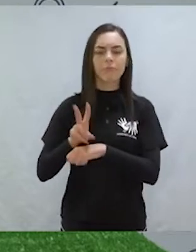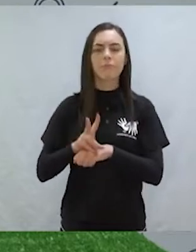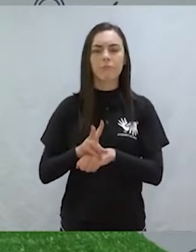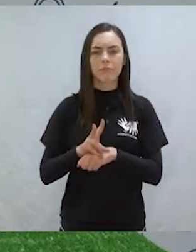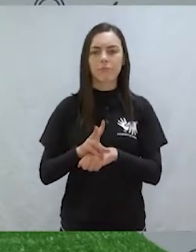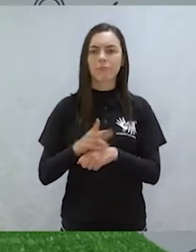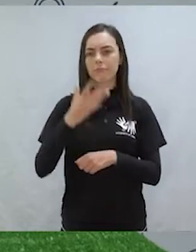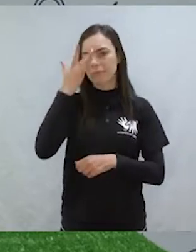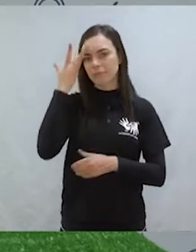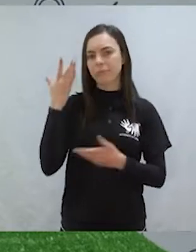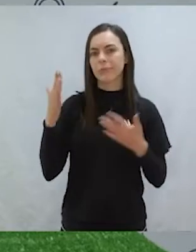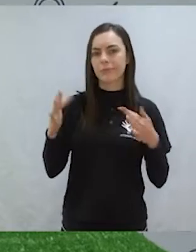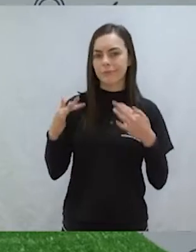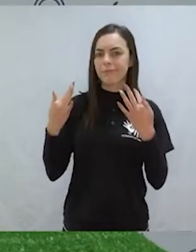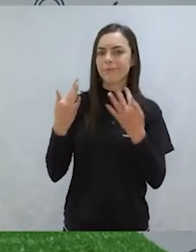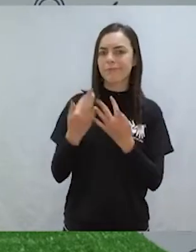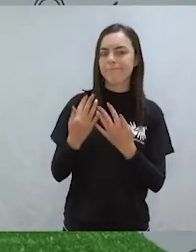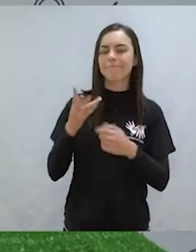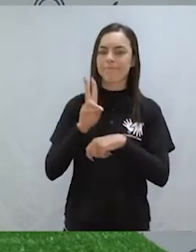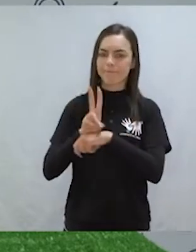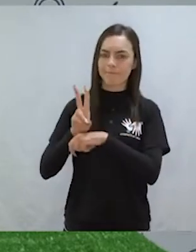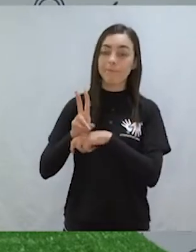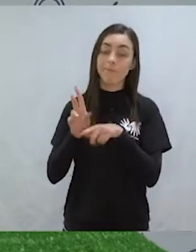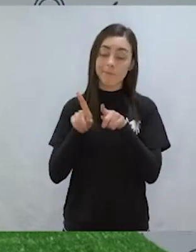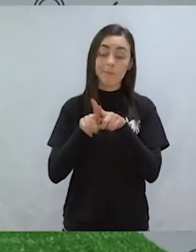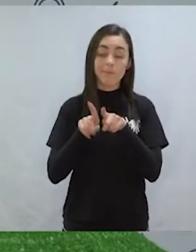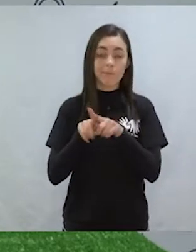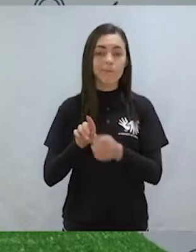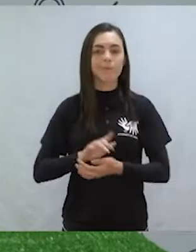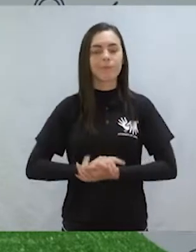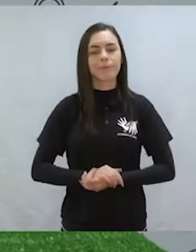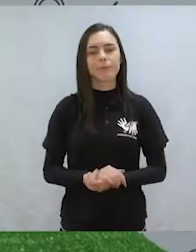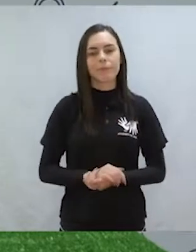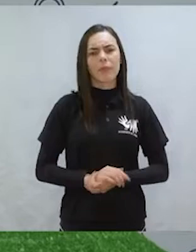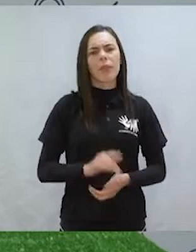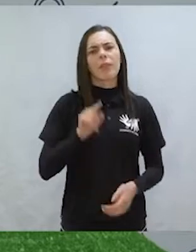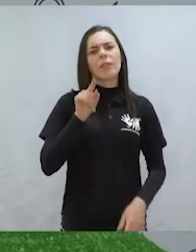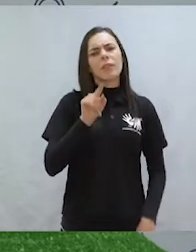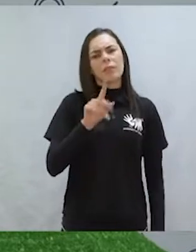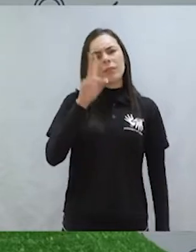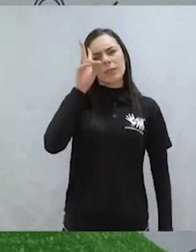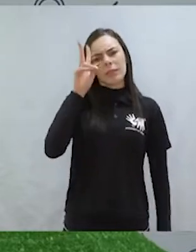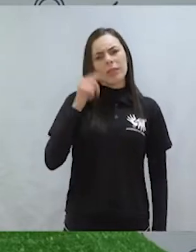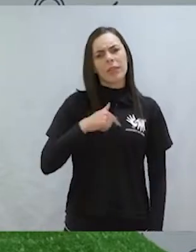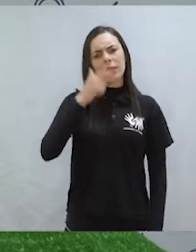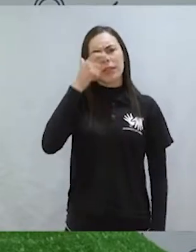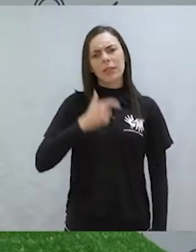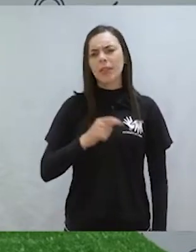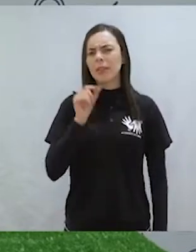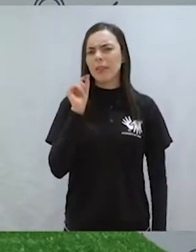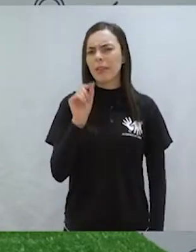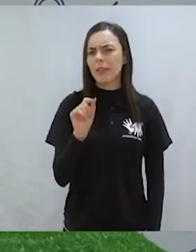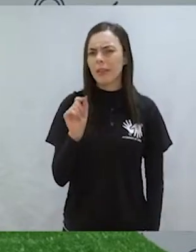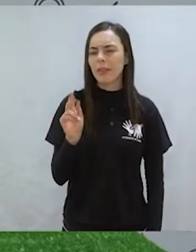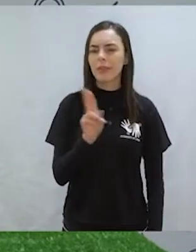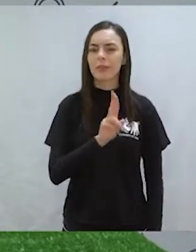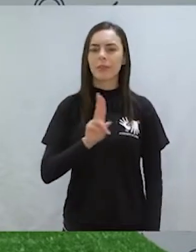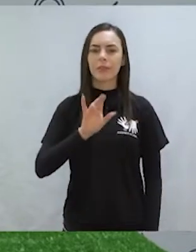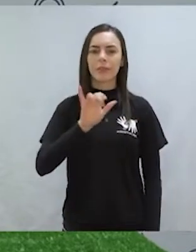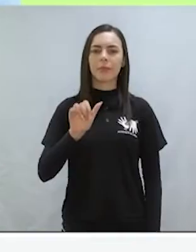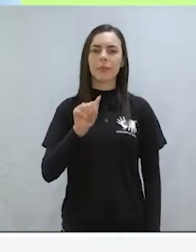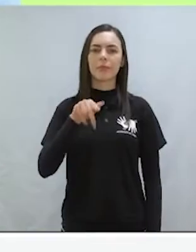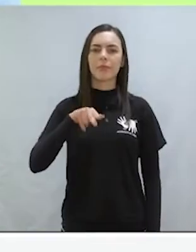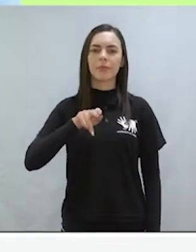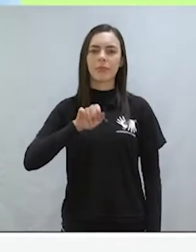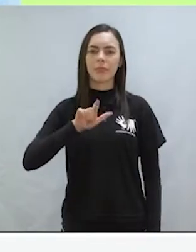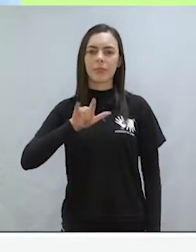com quem a gente convive, ok? Muito bem. E vocês lembram quem eu sou? Professora Jaqueline, que